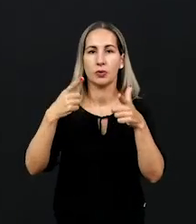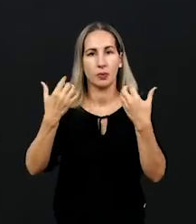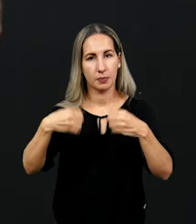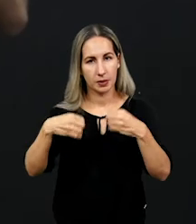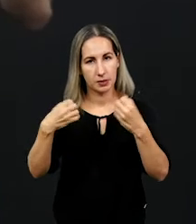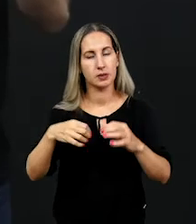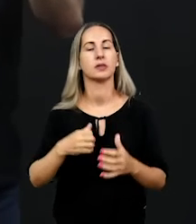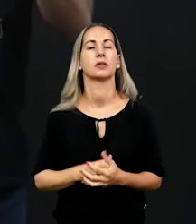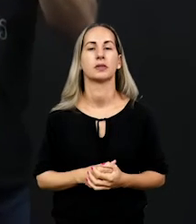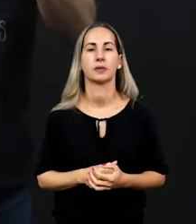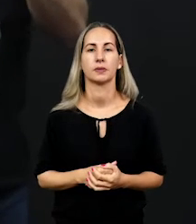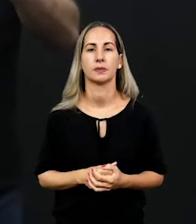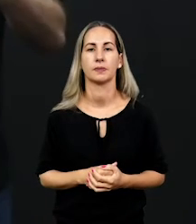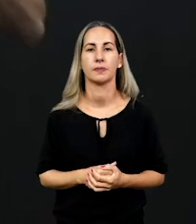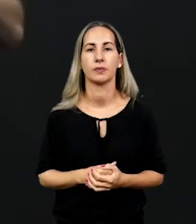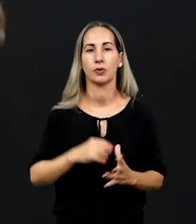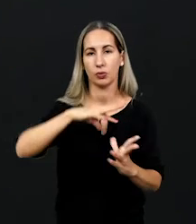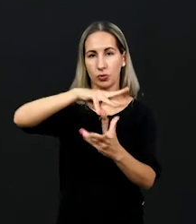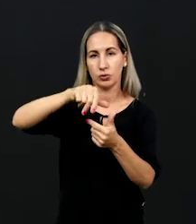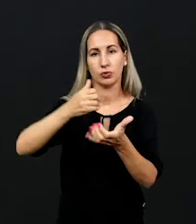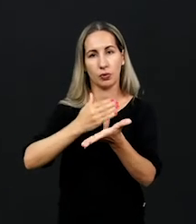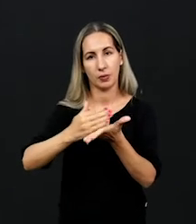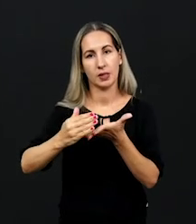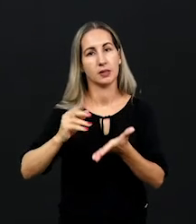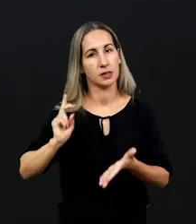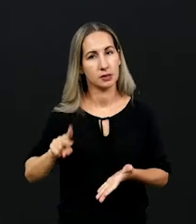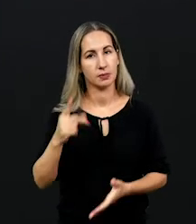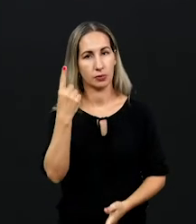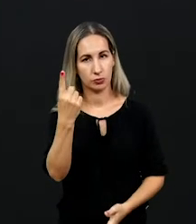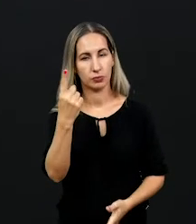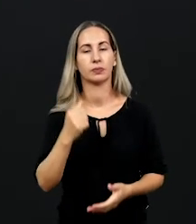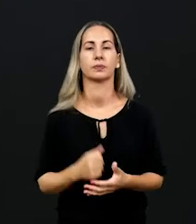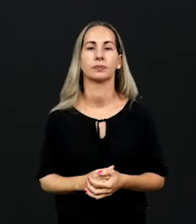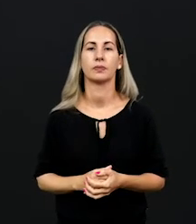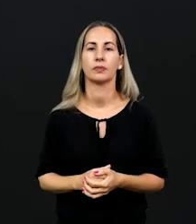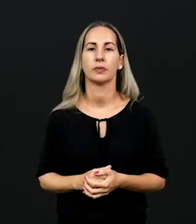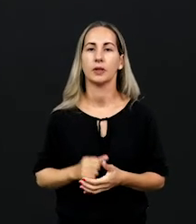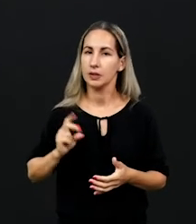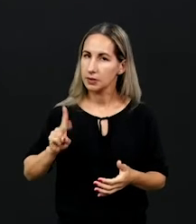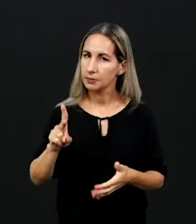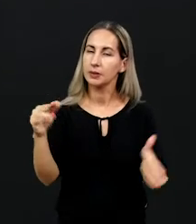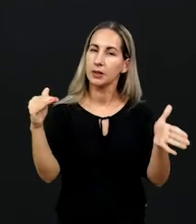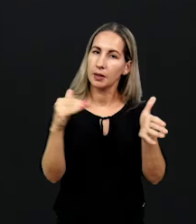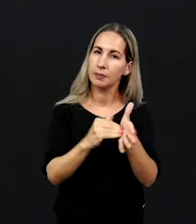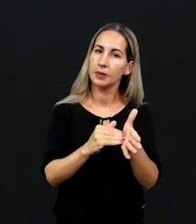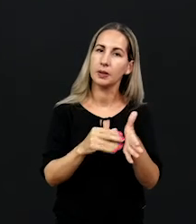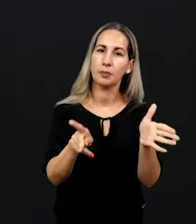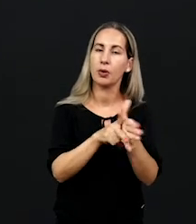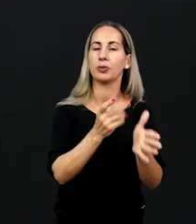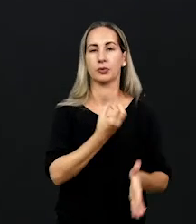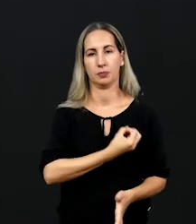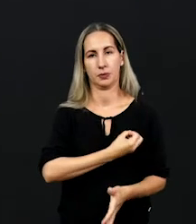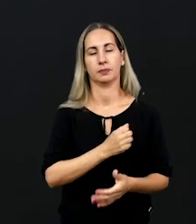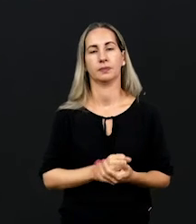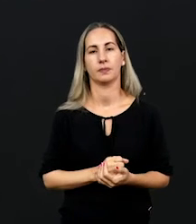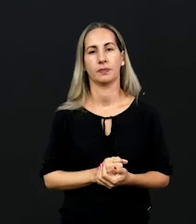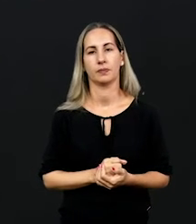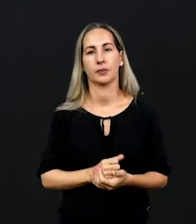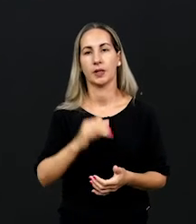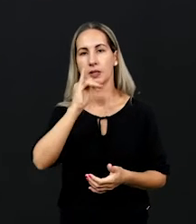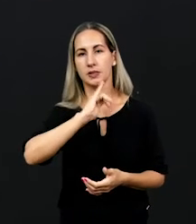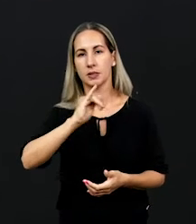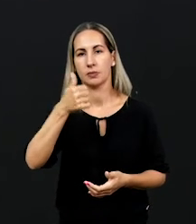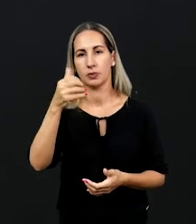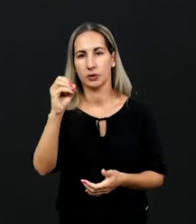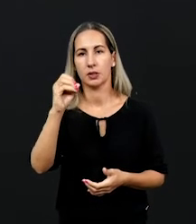tenho que o conjunto começa sempre por 1 e sempre terminará por ele mesmo. Aqui, como exemplo, eu